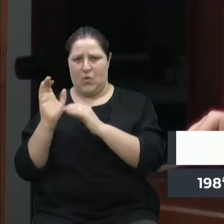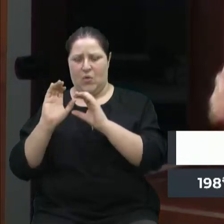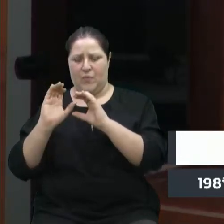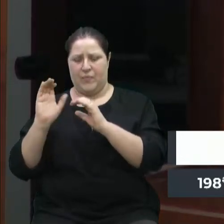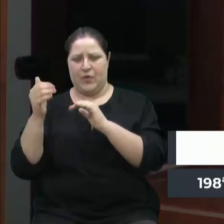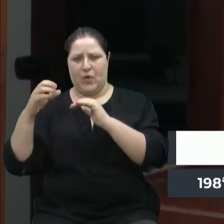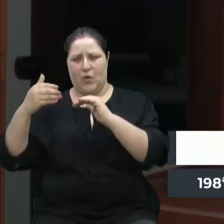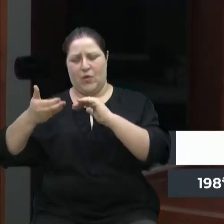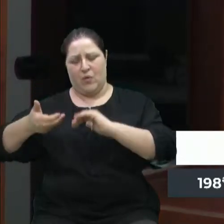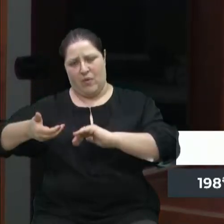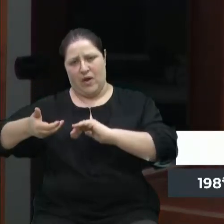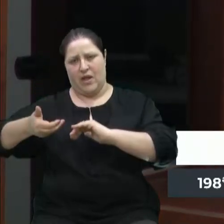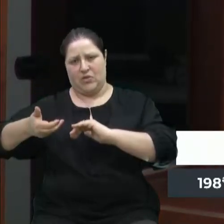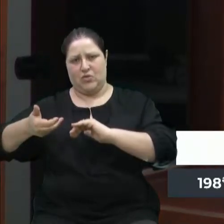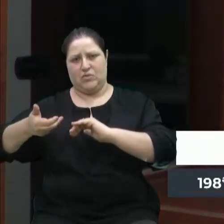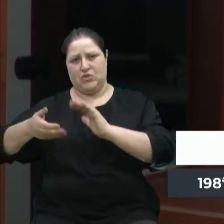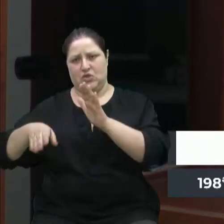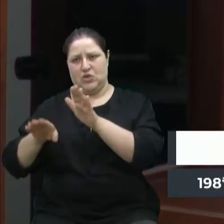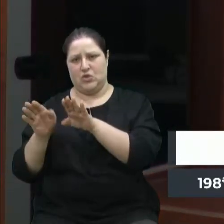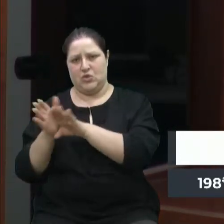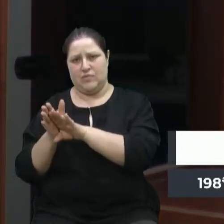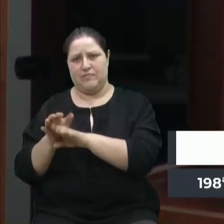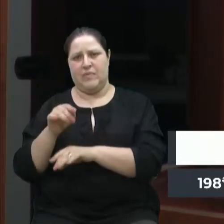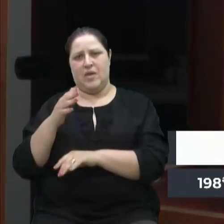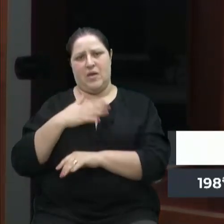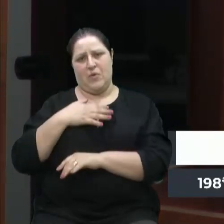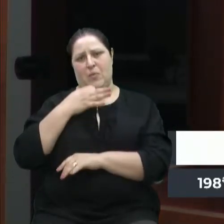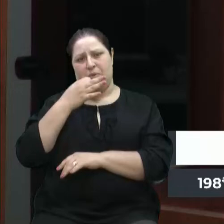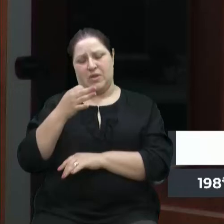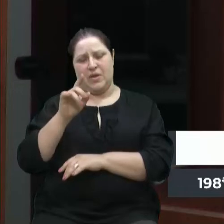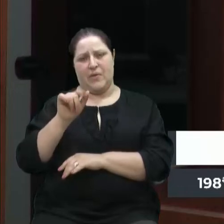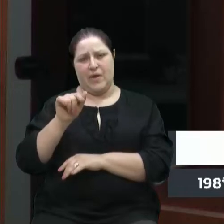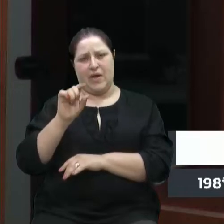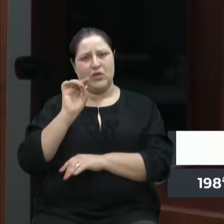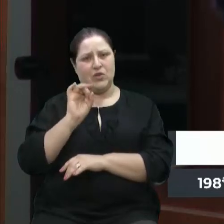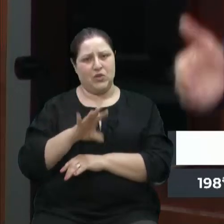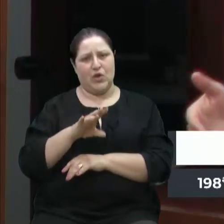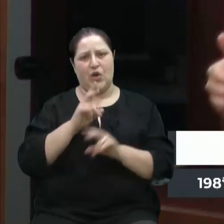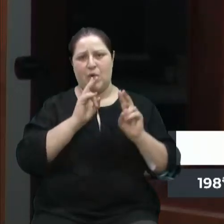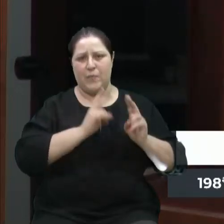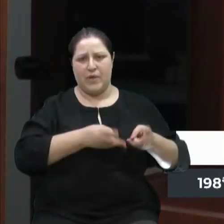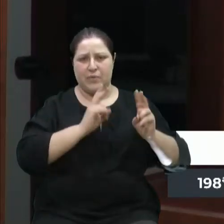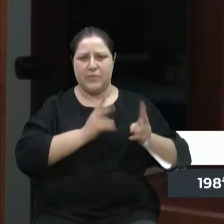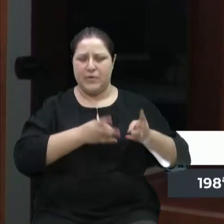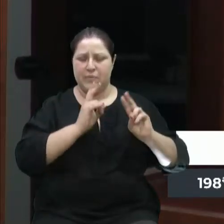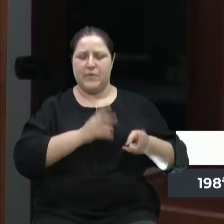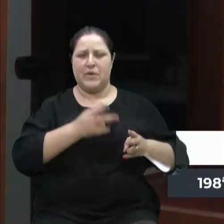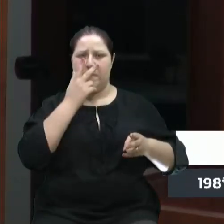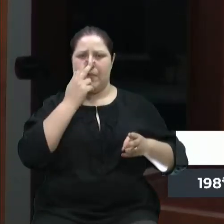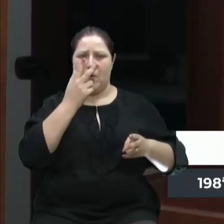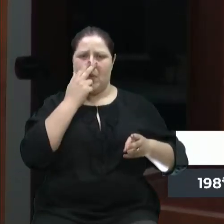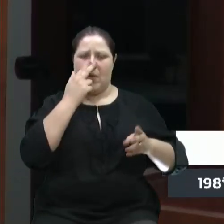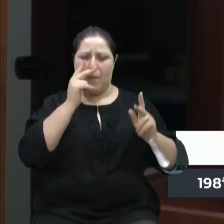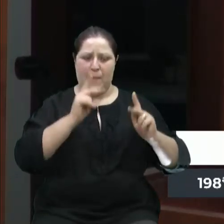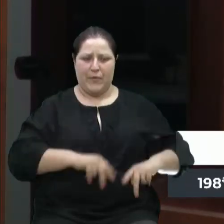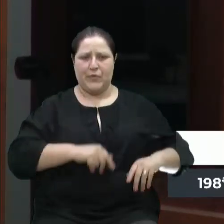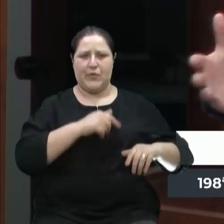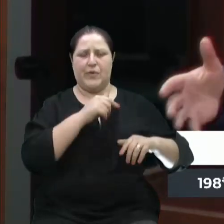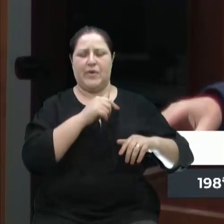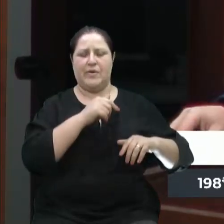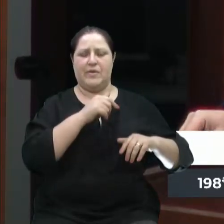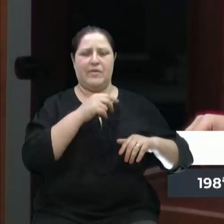trabalham somente na contramão da renovação na política, da oportunidade de novas pessoas surgirem, de tudo